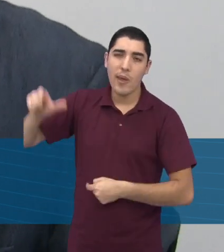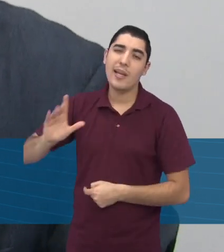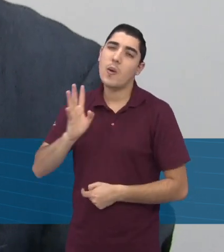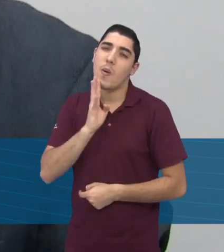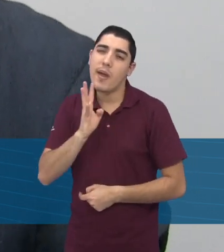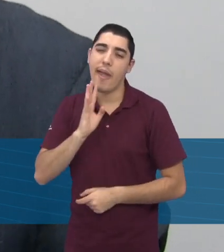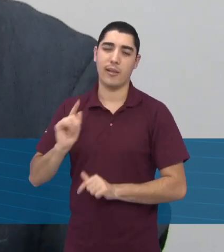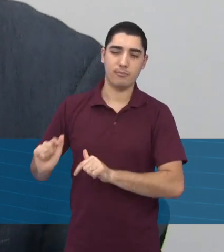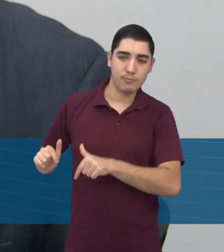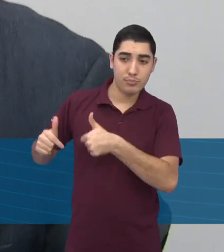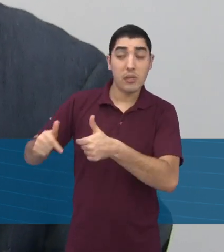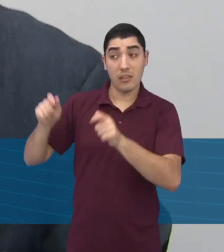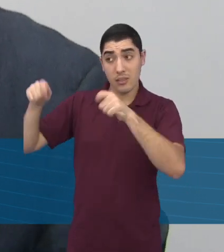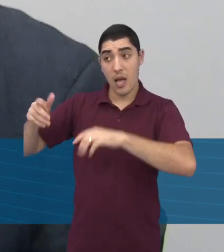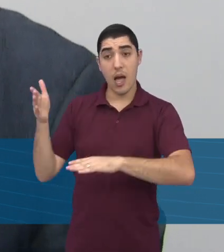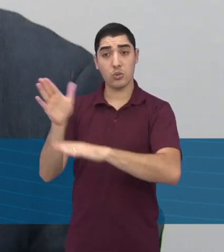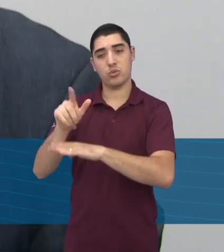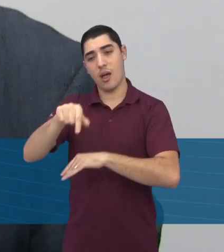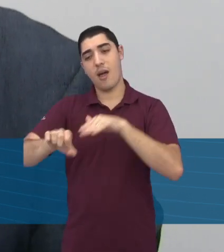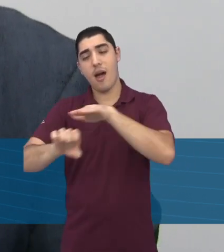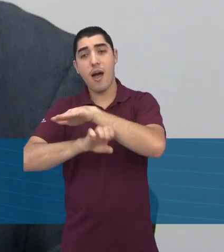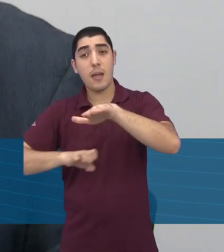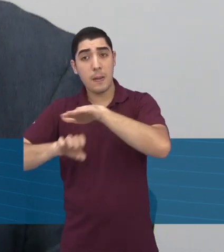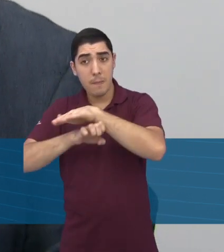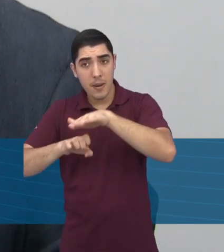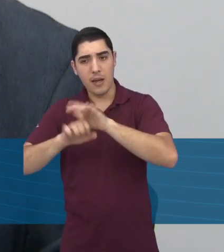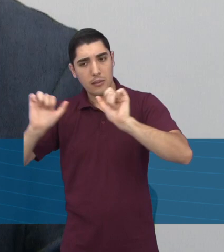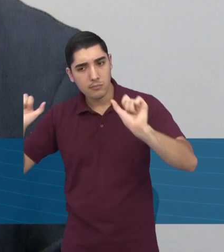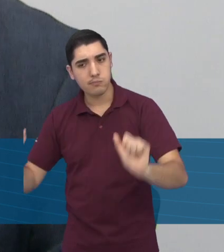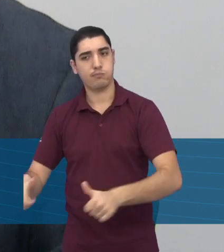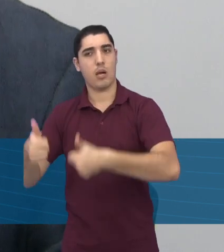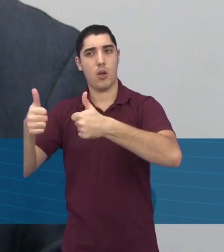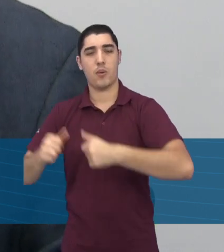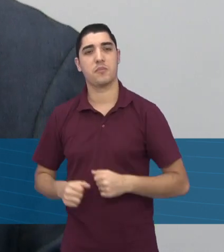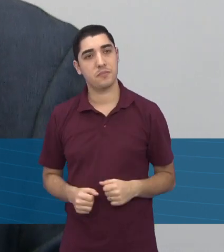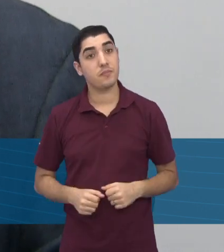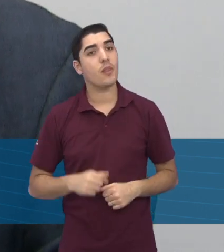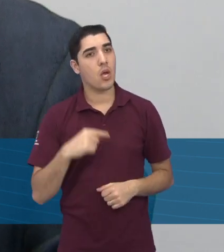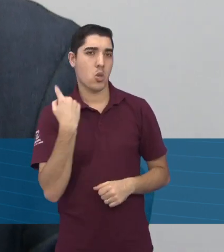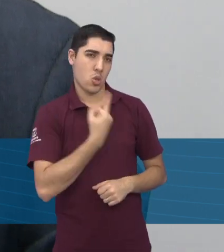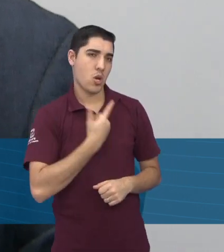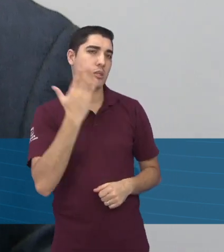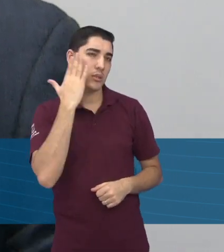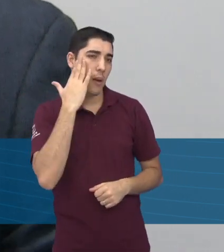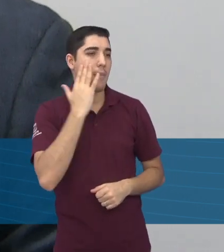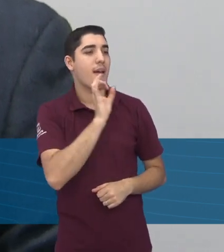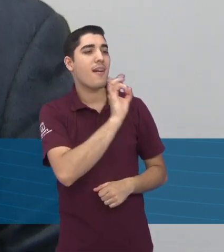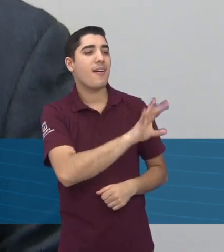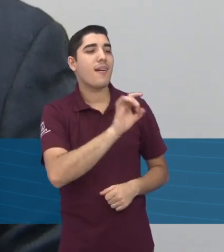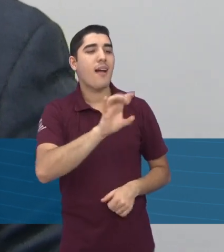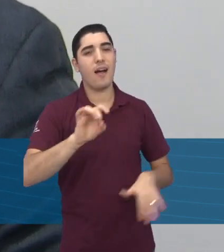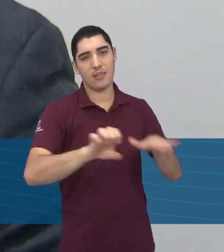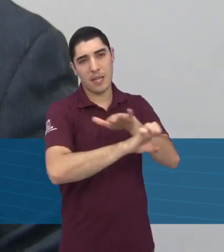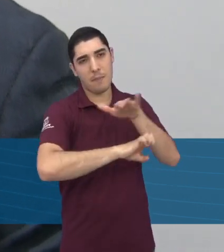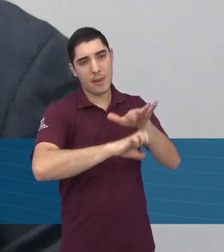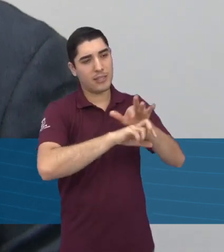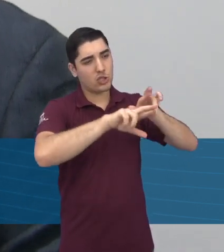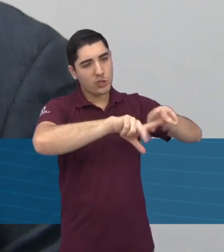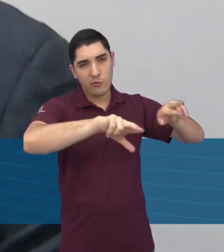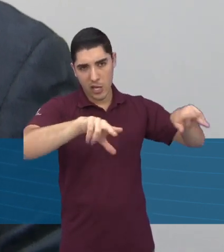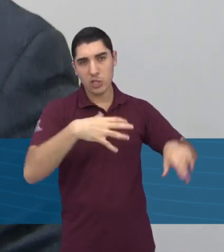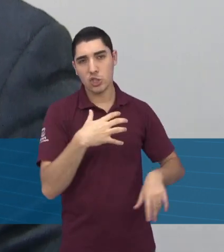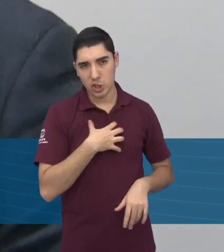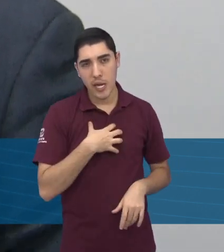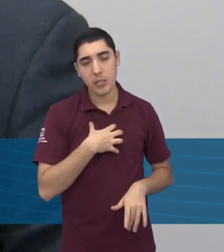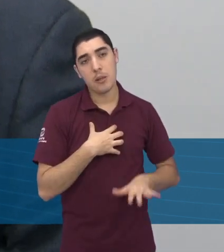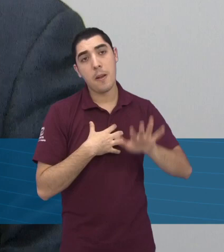no mercado, e isso pode contribuir no momento desafiador da empresa em que ele consegue uma oportunidade. Alexei, a gente sabe que cada empresa vive uma realidade